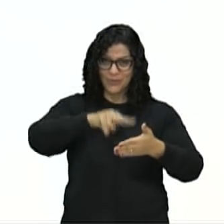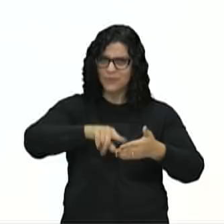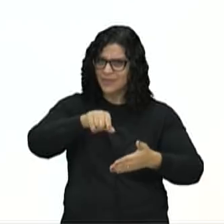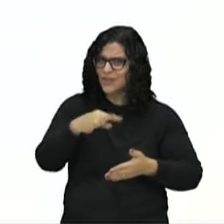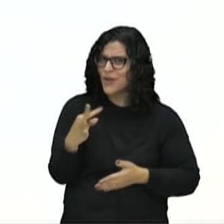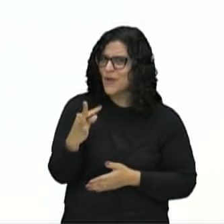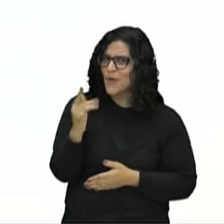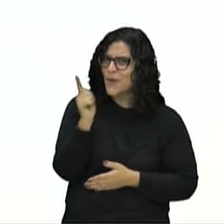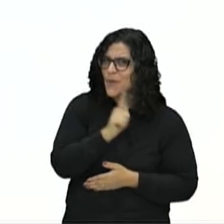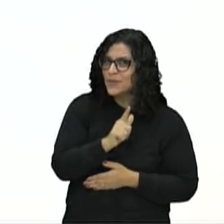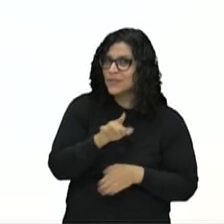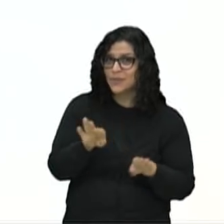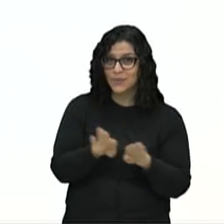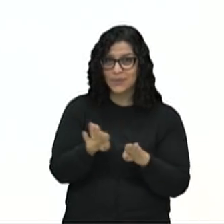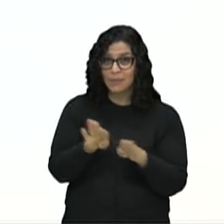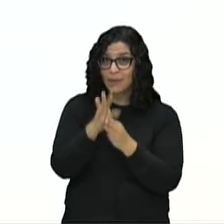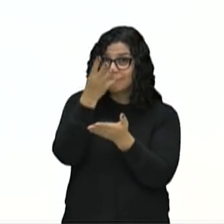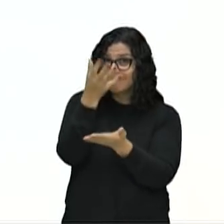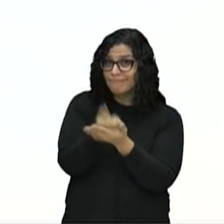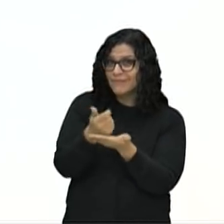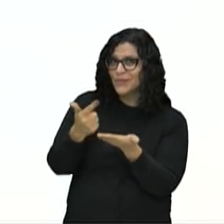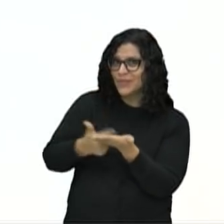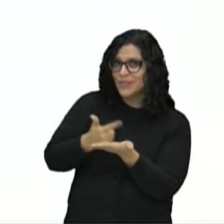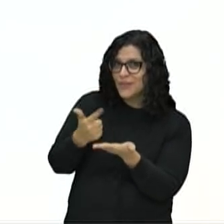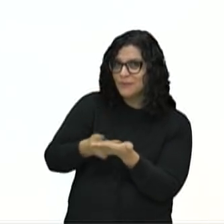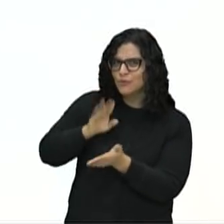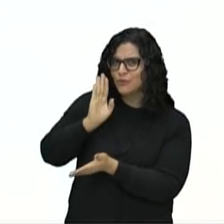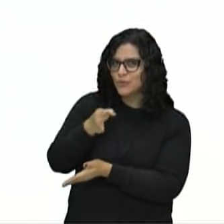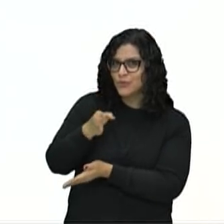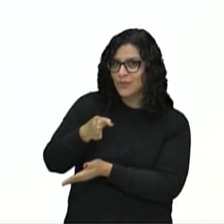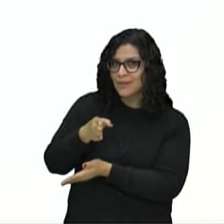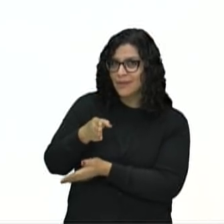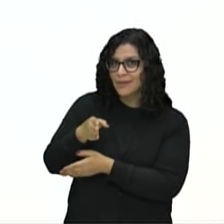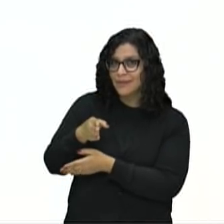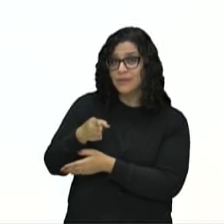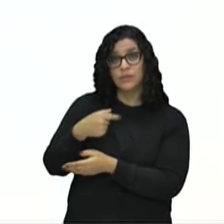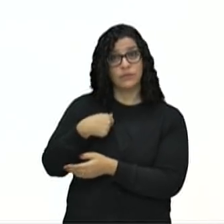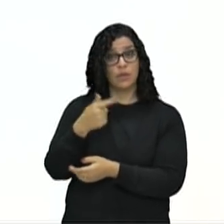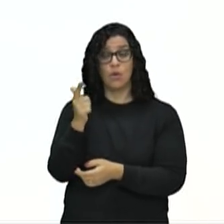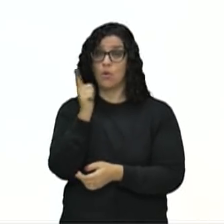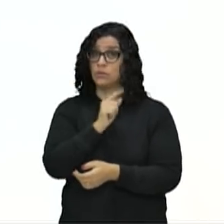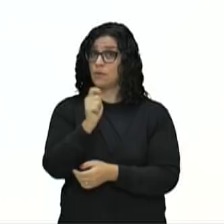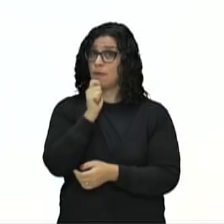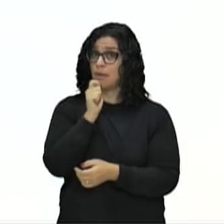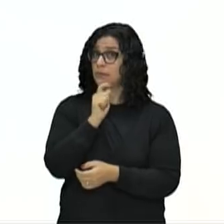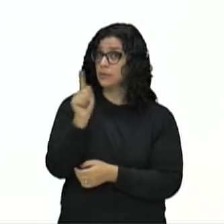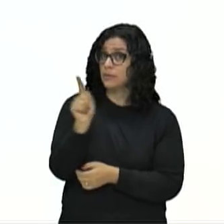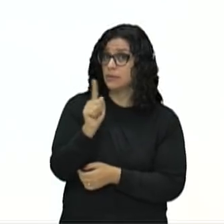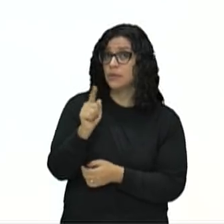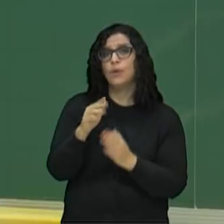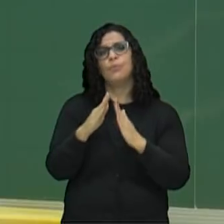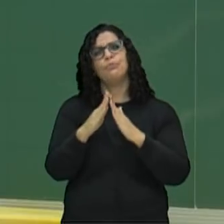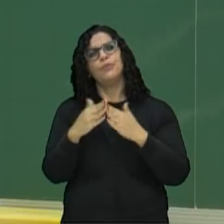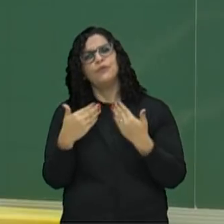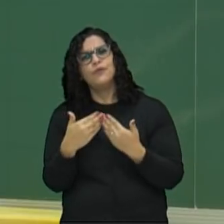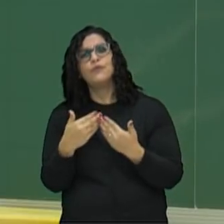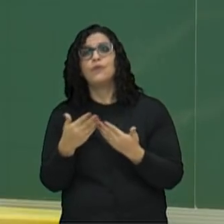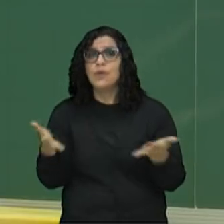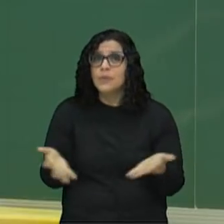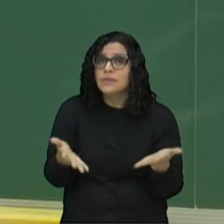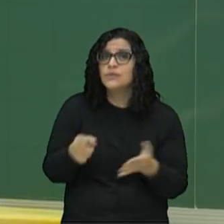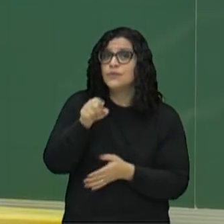já conseguiu adquirir esse livro? Se você não conseguiu, por favor, eu